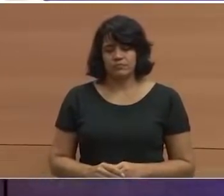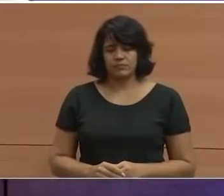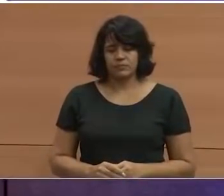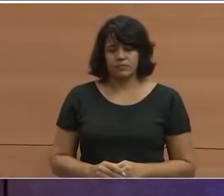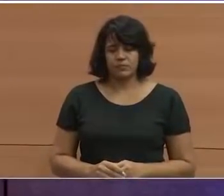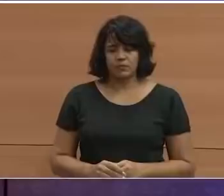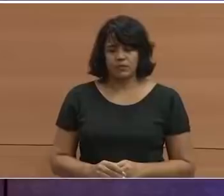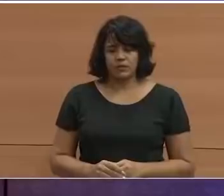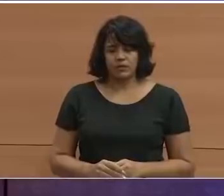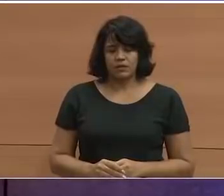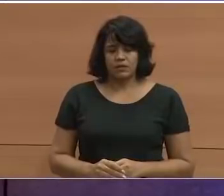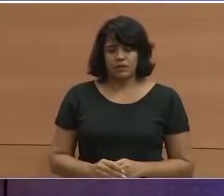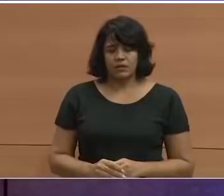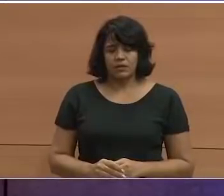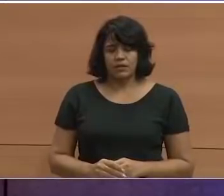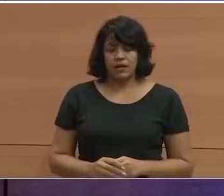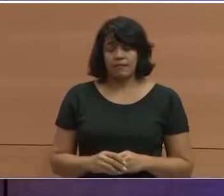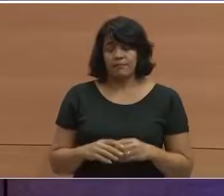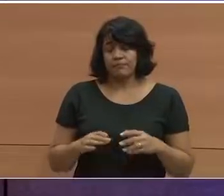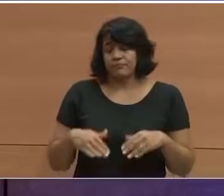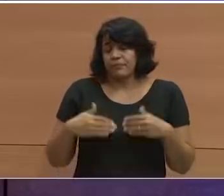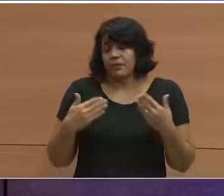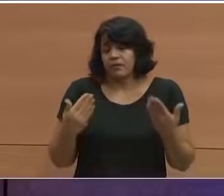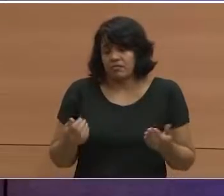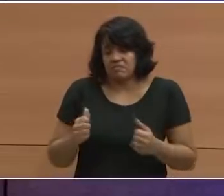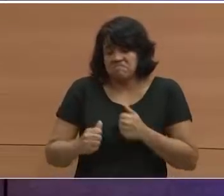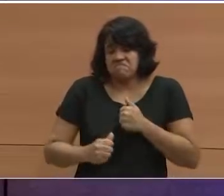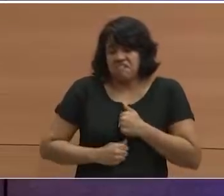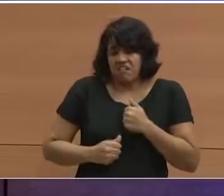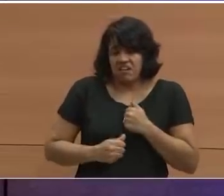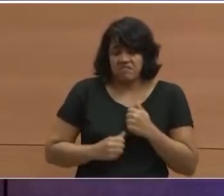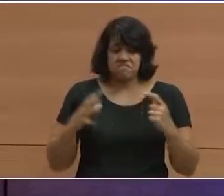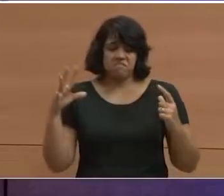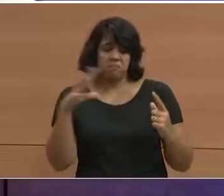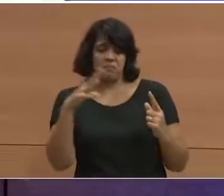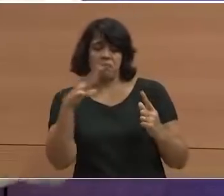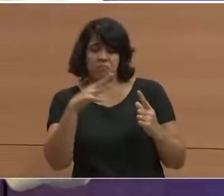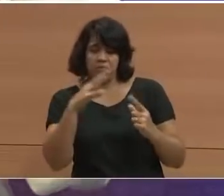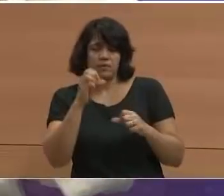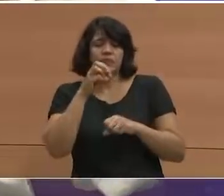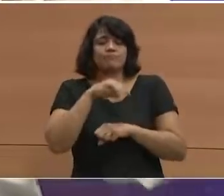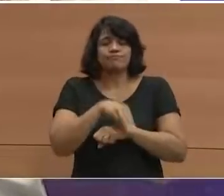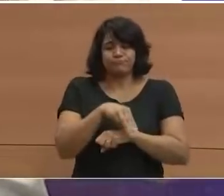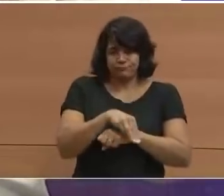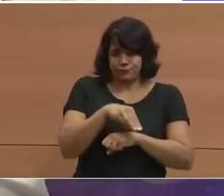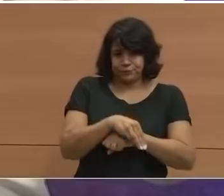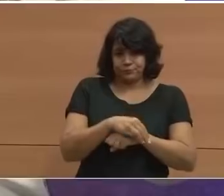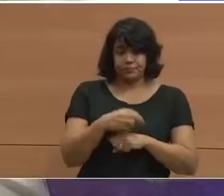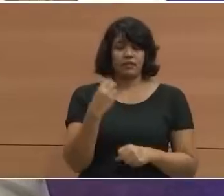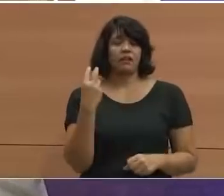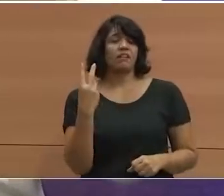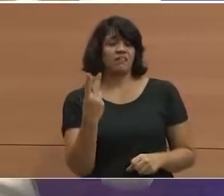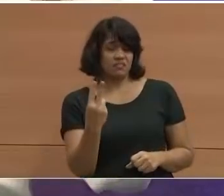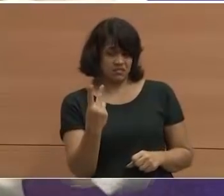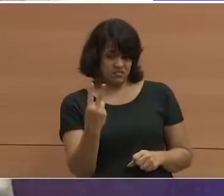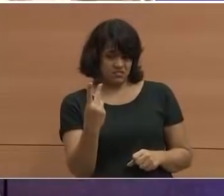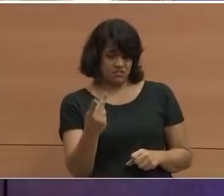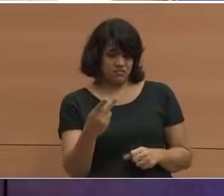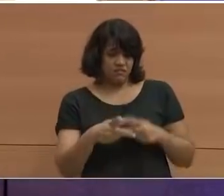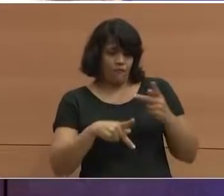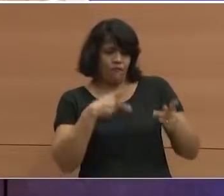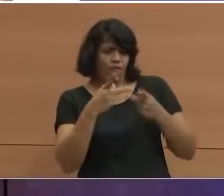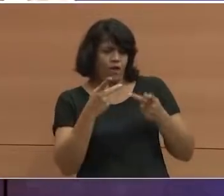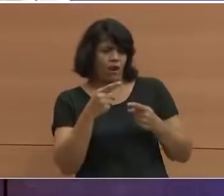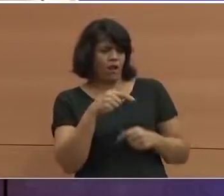sabe, influenciado, né, Arão influenciou Miriam, e os dois então foram dizer para Moisés: